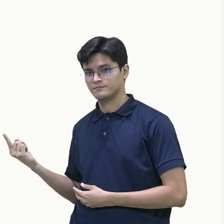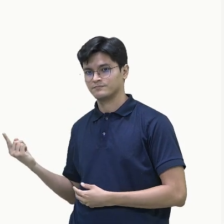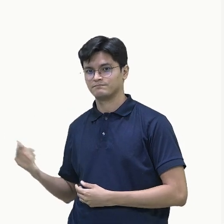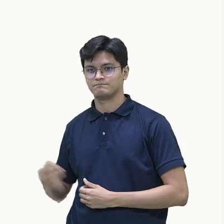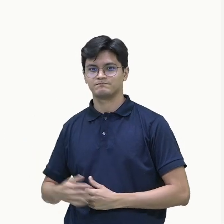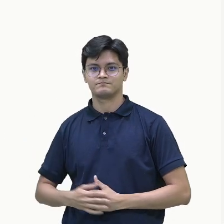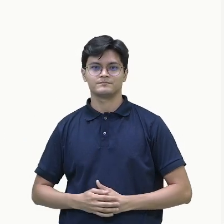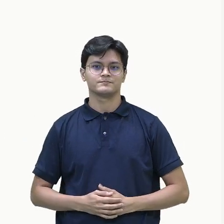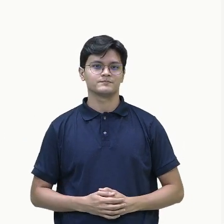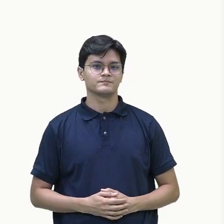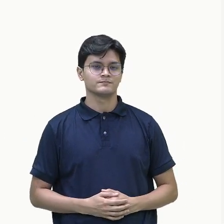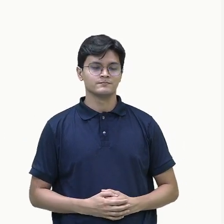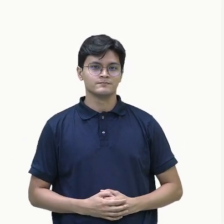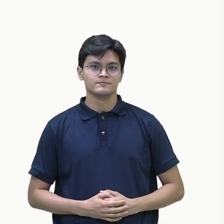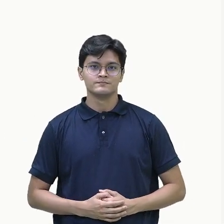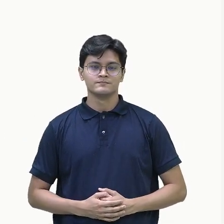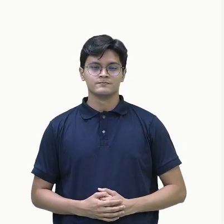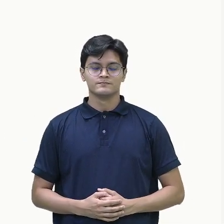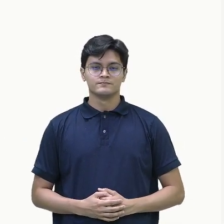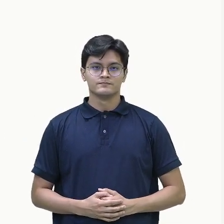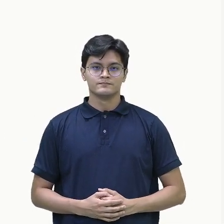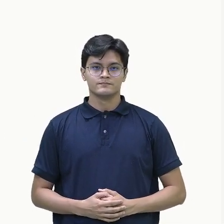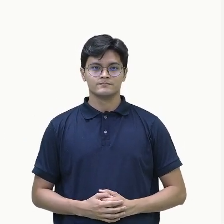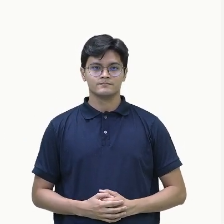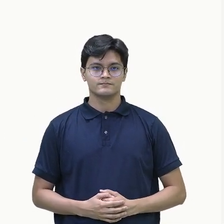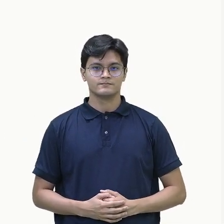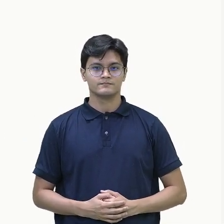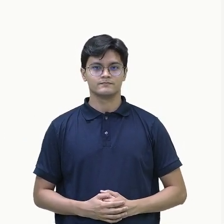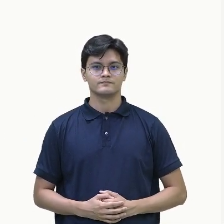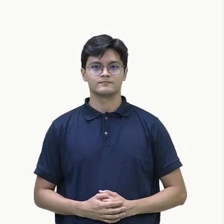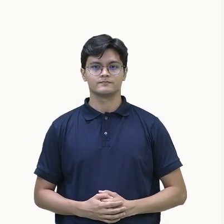eu tenho que fazer o seguinte.